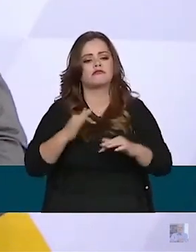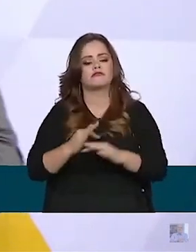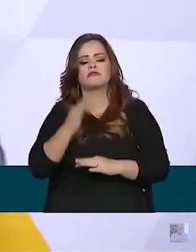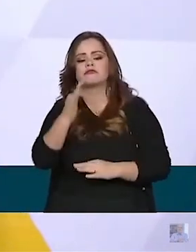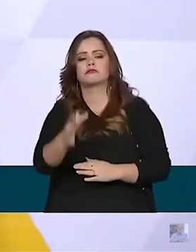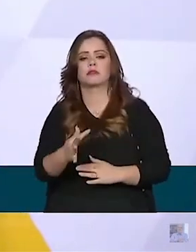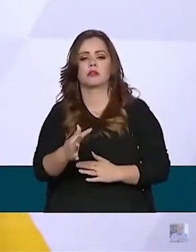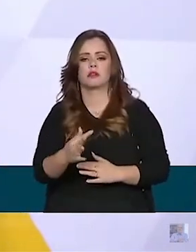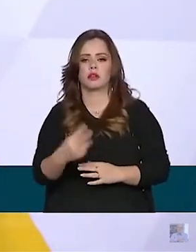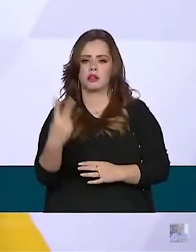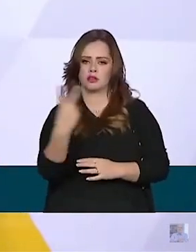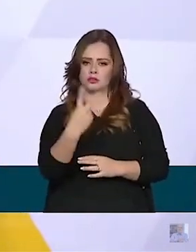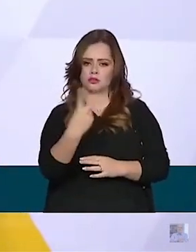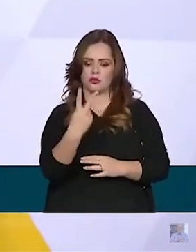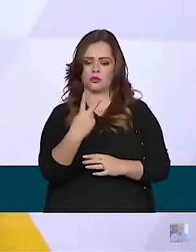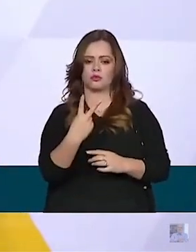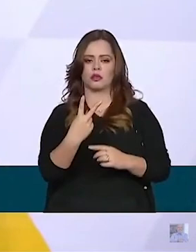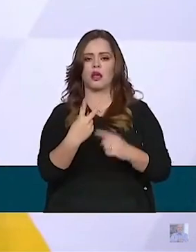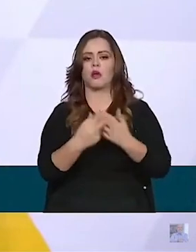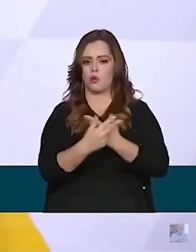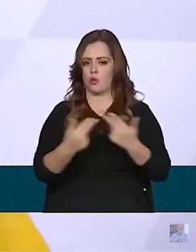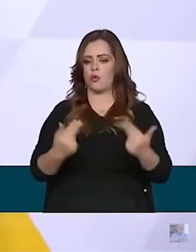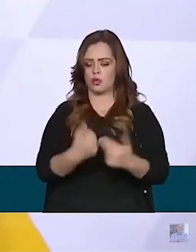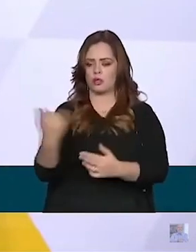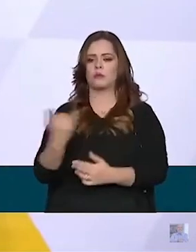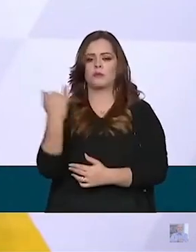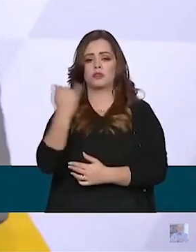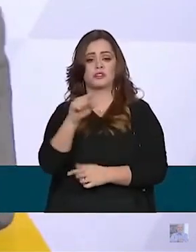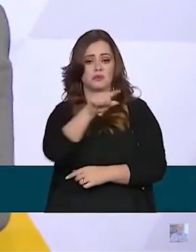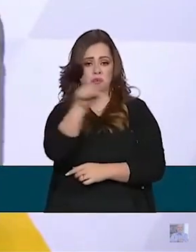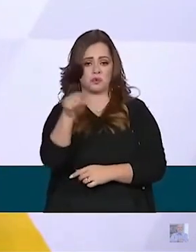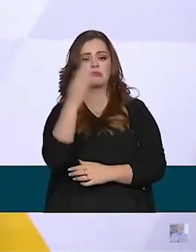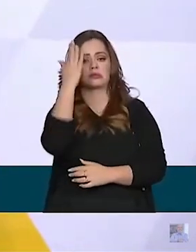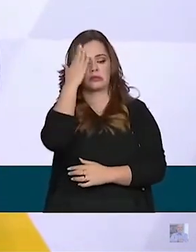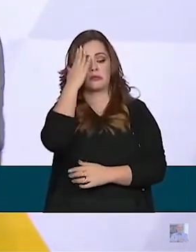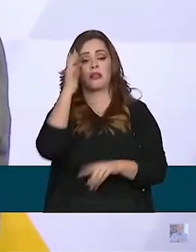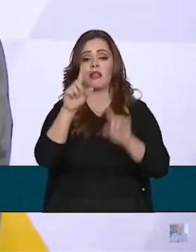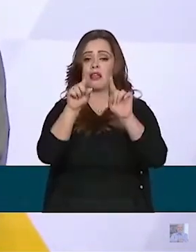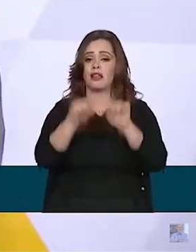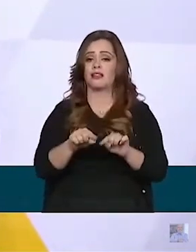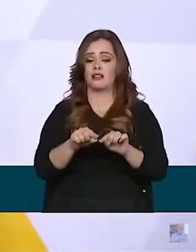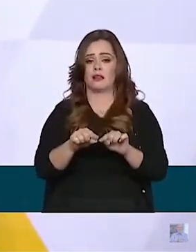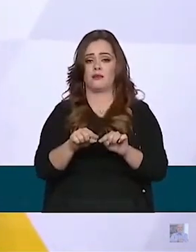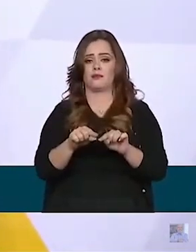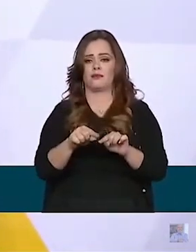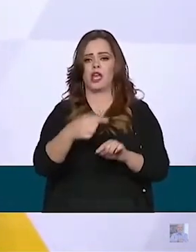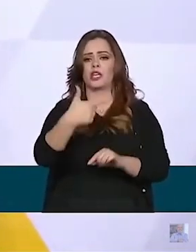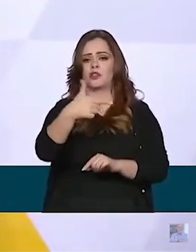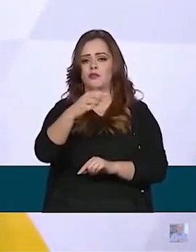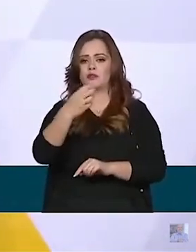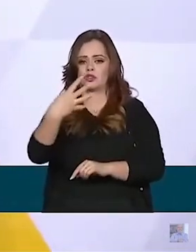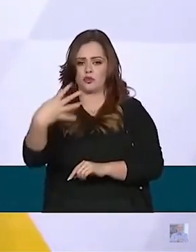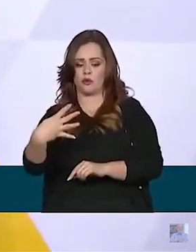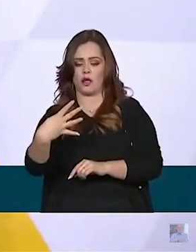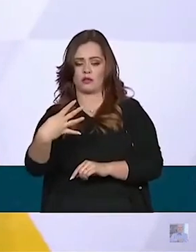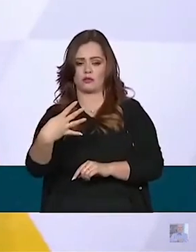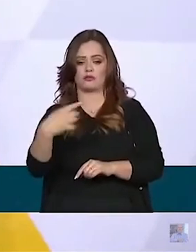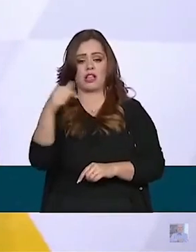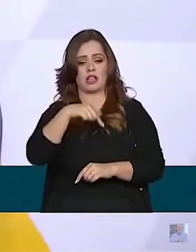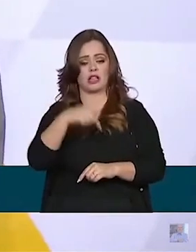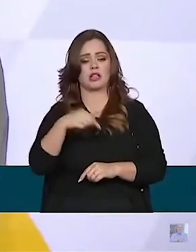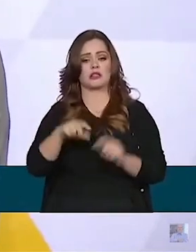A segunda coisa importante que vocês têm que saber é que apenas dia 24 desse